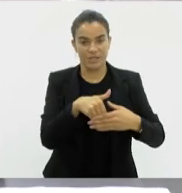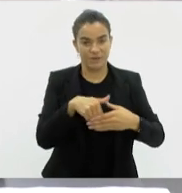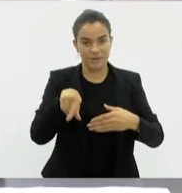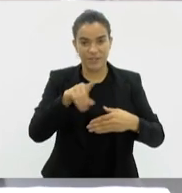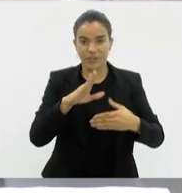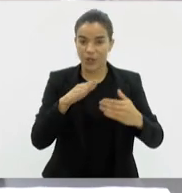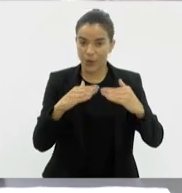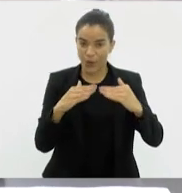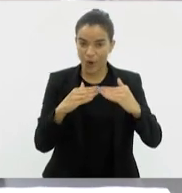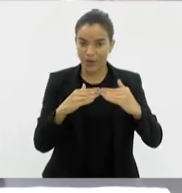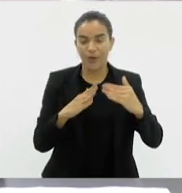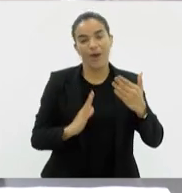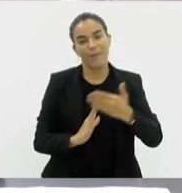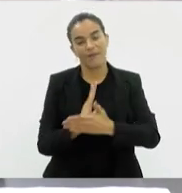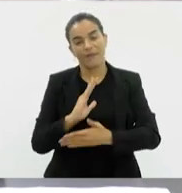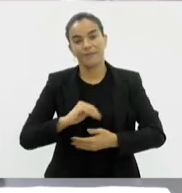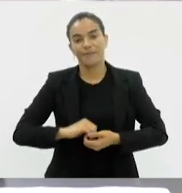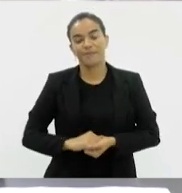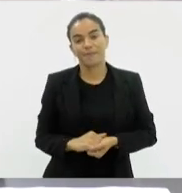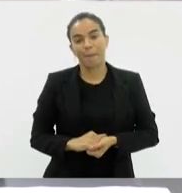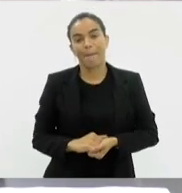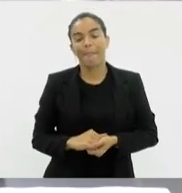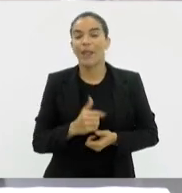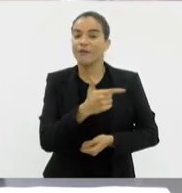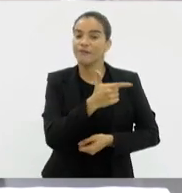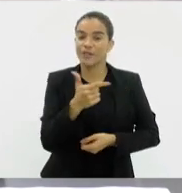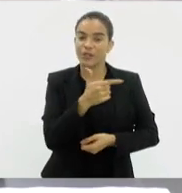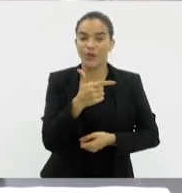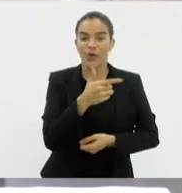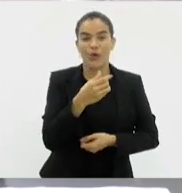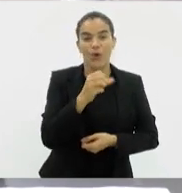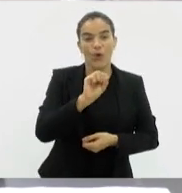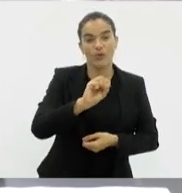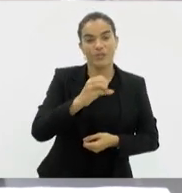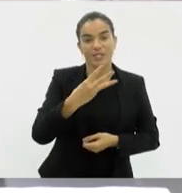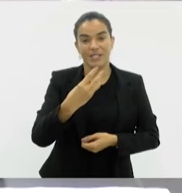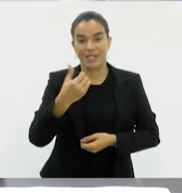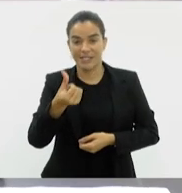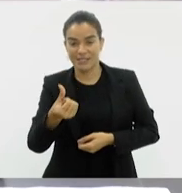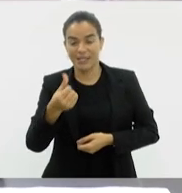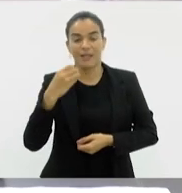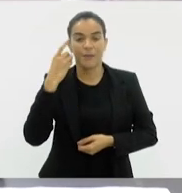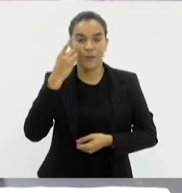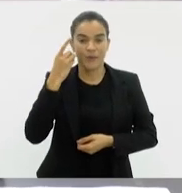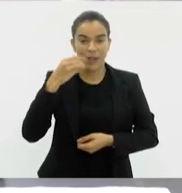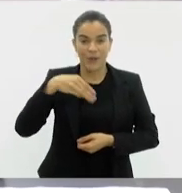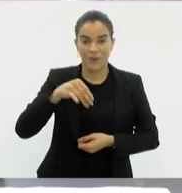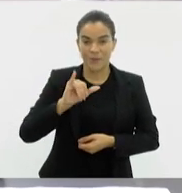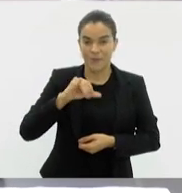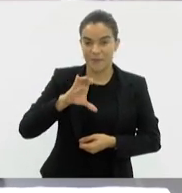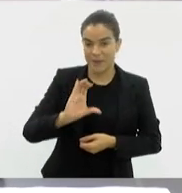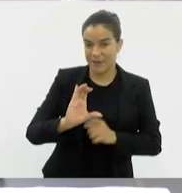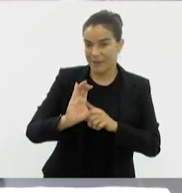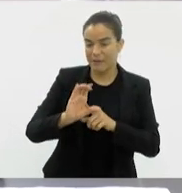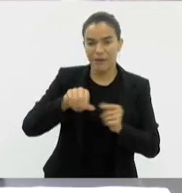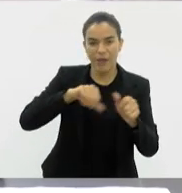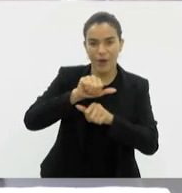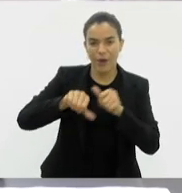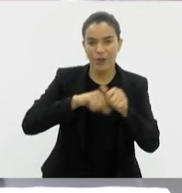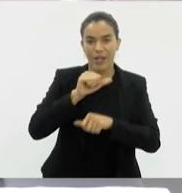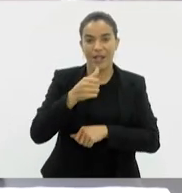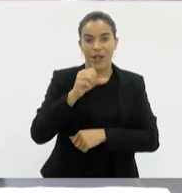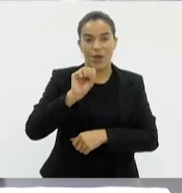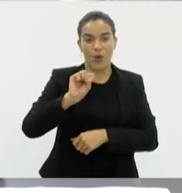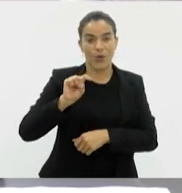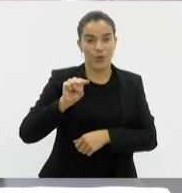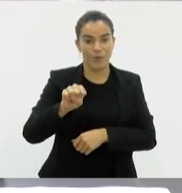senhores que aprovam, permaneçam como estão. Aprovado. 22 da pauta, PL 836 de 23, de autoria do deputado Carlos Mink, que altera a Lei